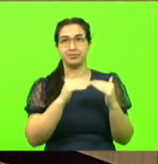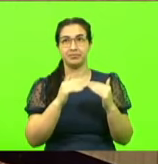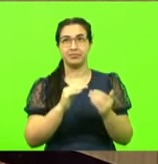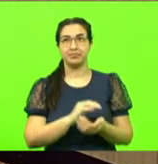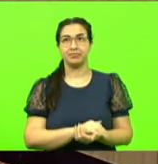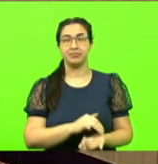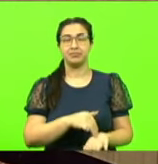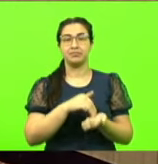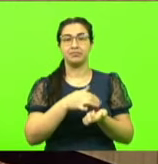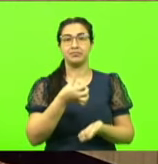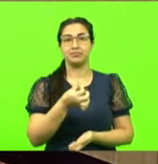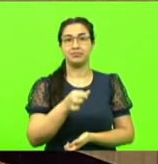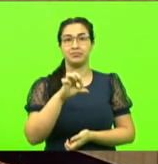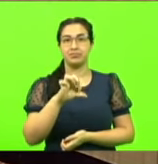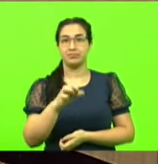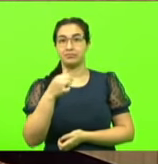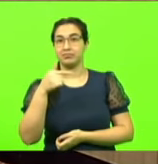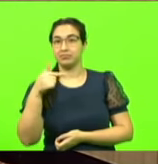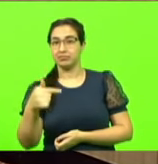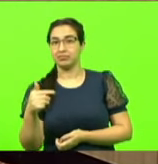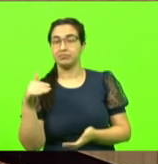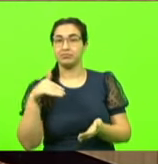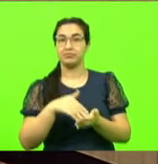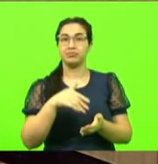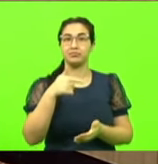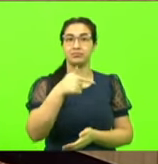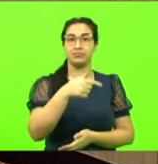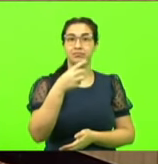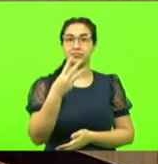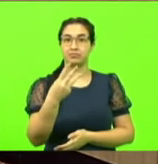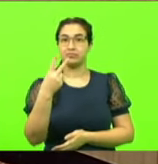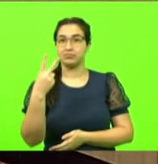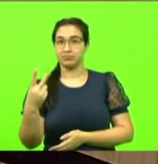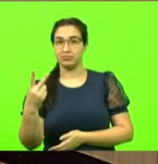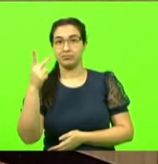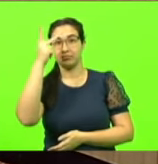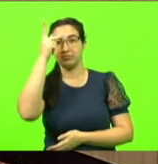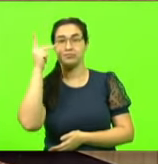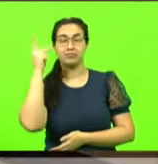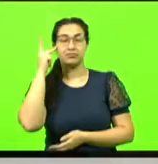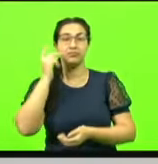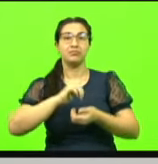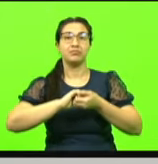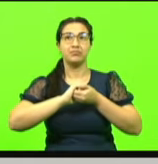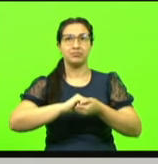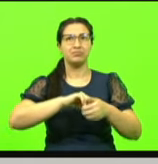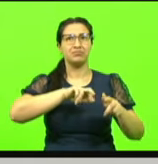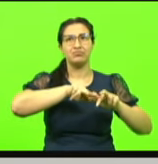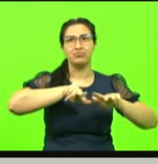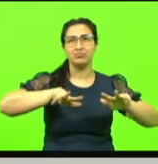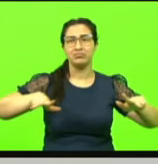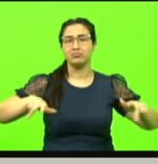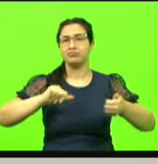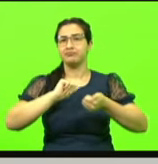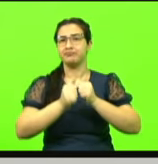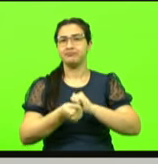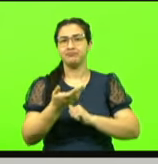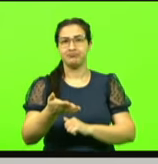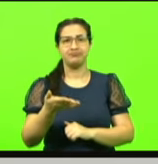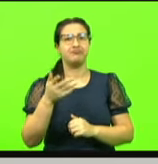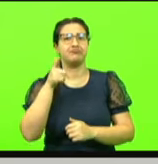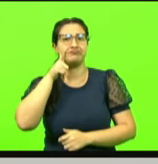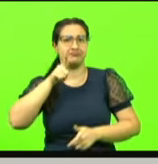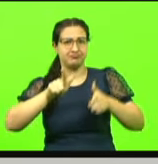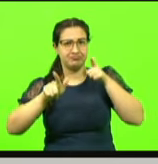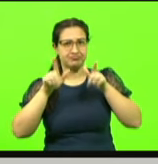unanimidade. Moções 697 a 732, autor deputada Paulinha, cumprimentando diversos atletas pelos resultados obtidos nos